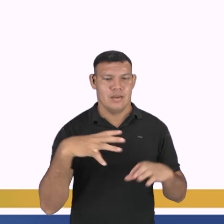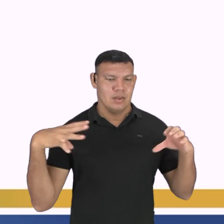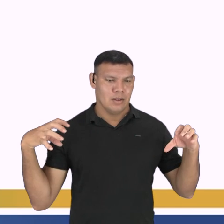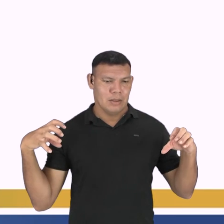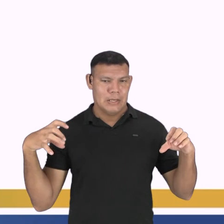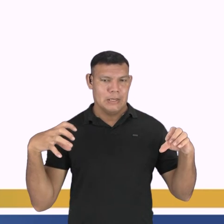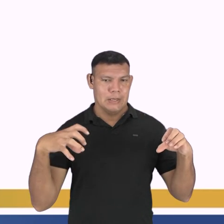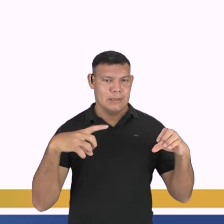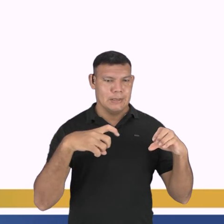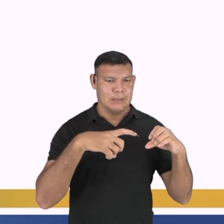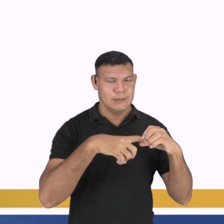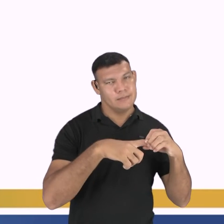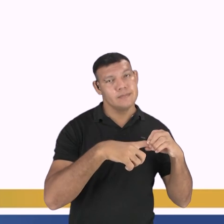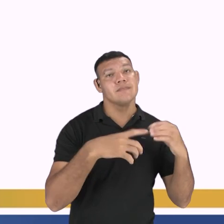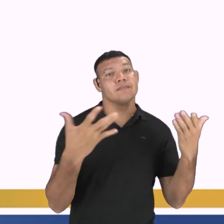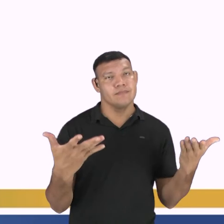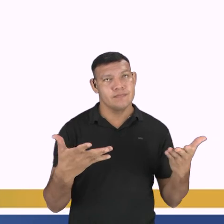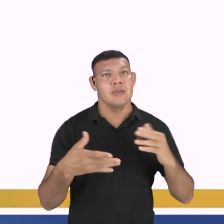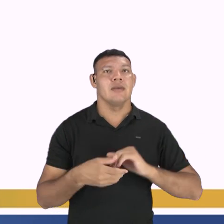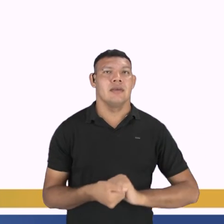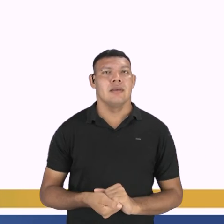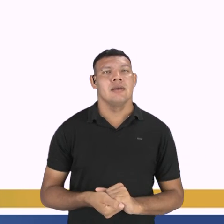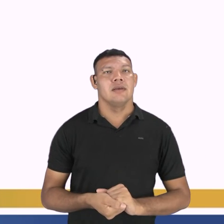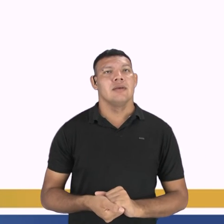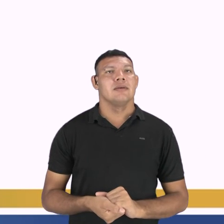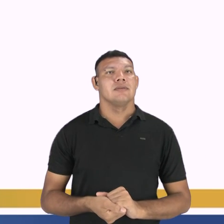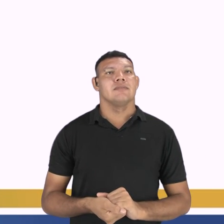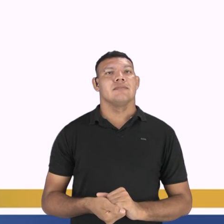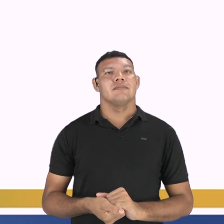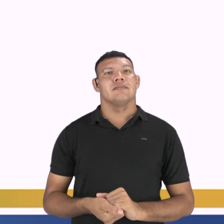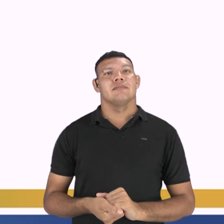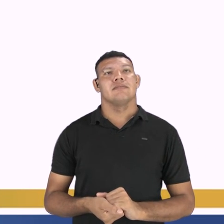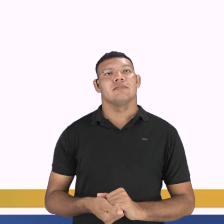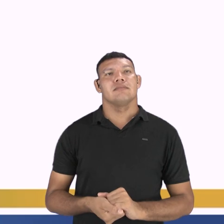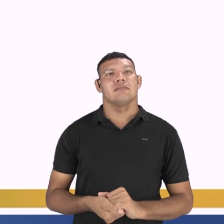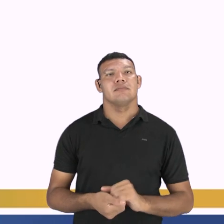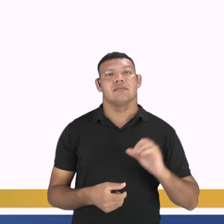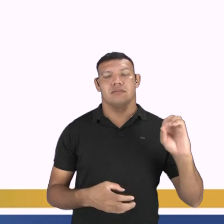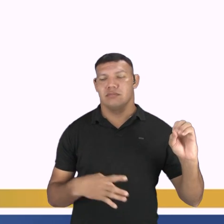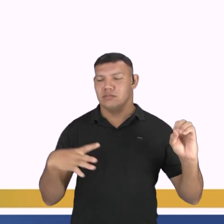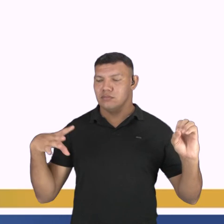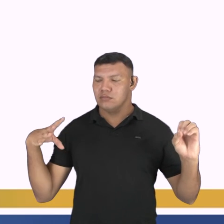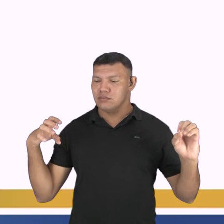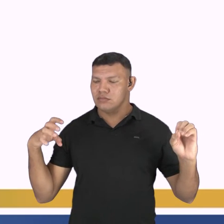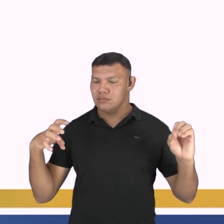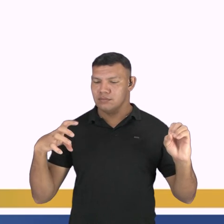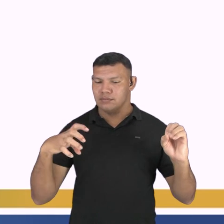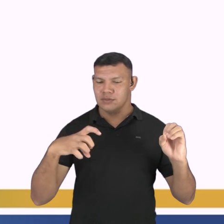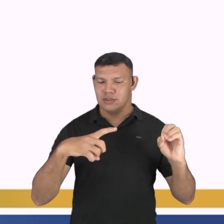ovócito. Ou seja, é nessa parte que eles se movimentam, que eles começam a se movimentar para encontrar o óvulo.